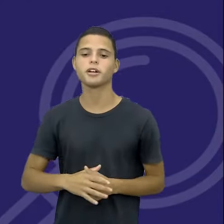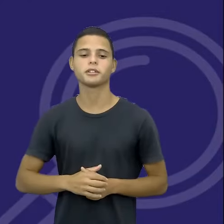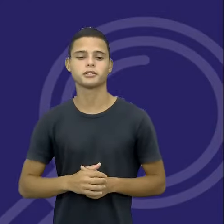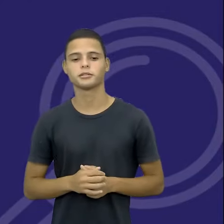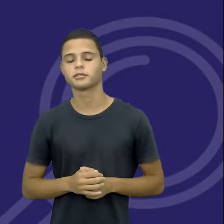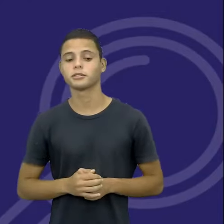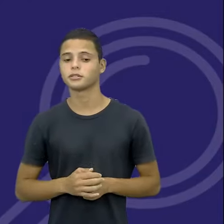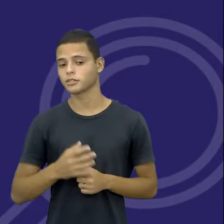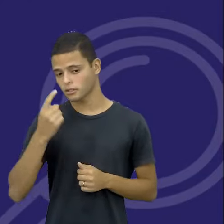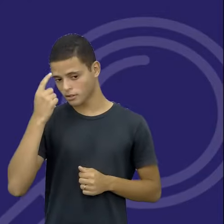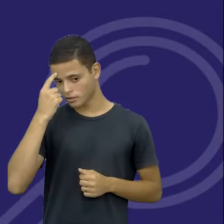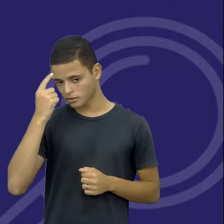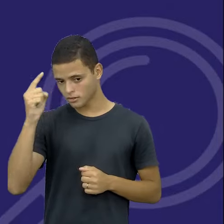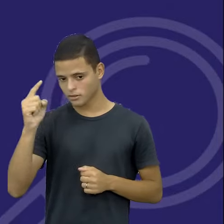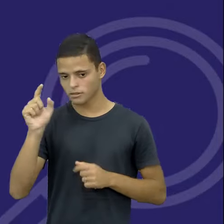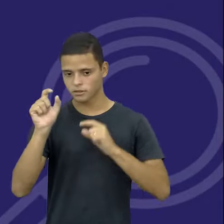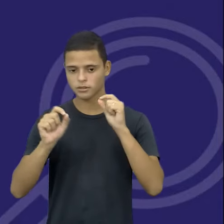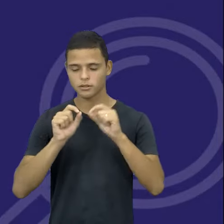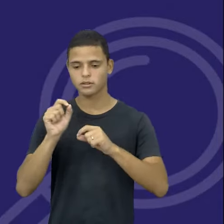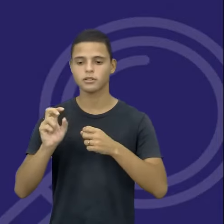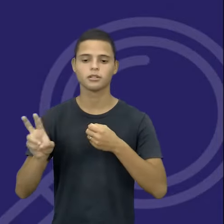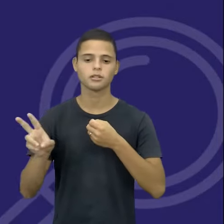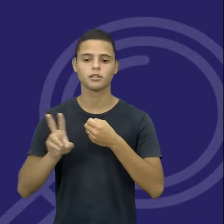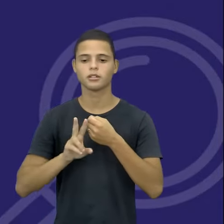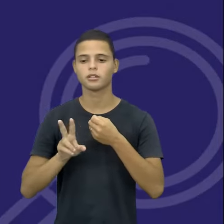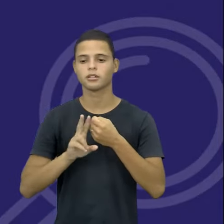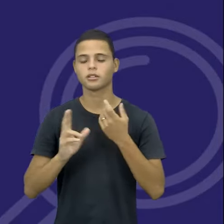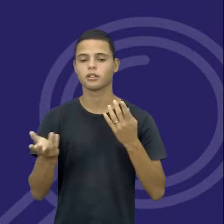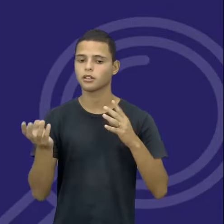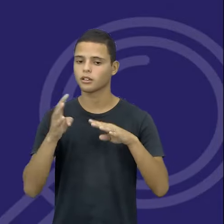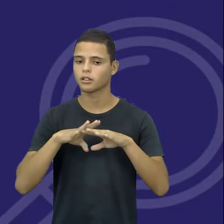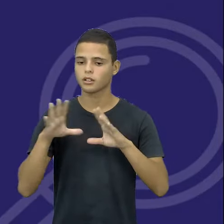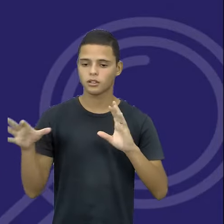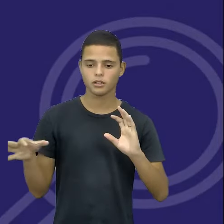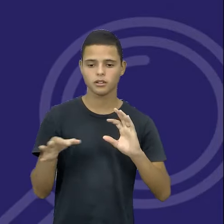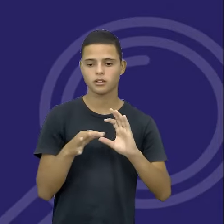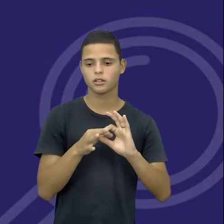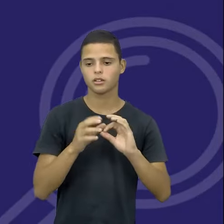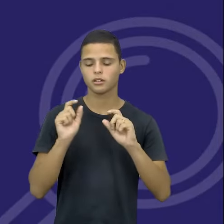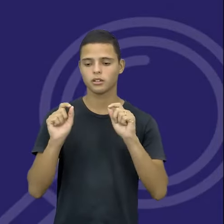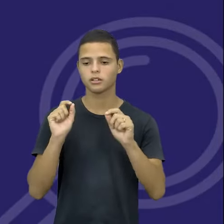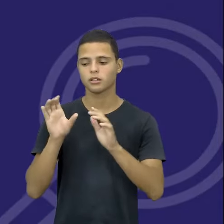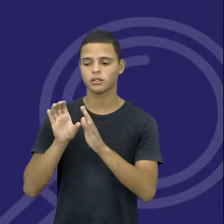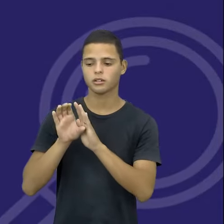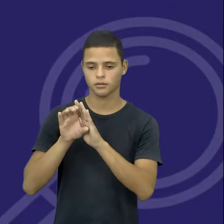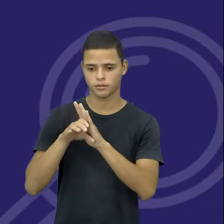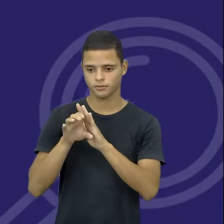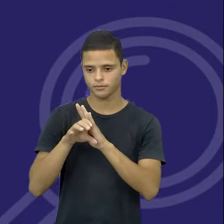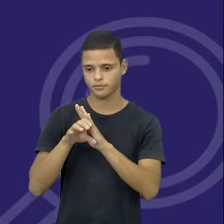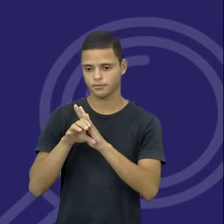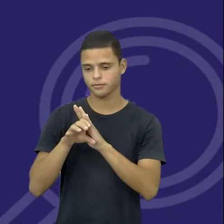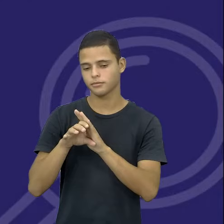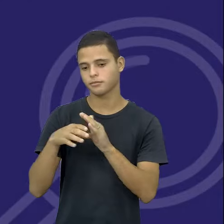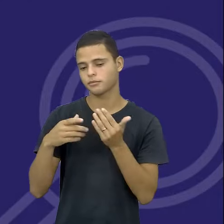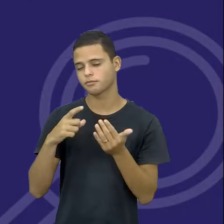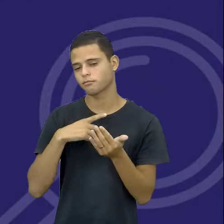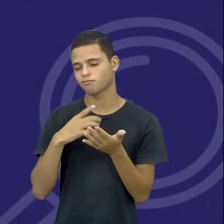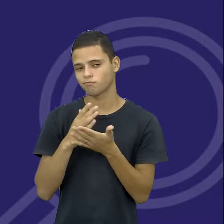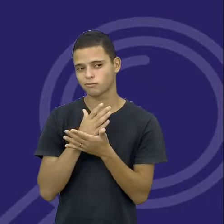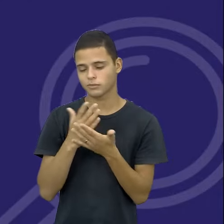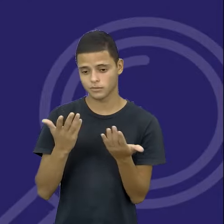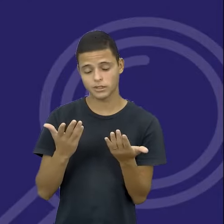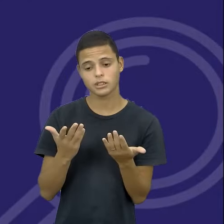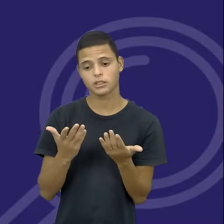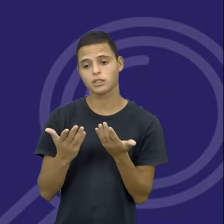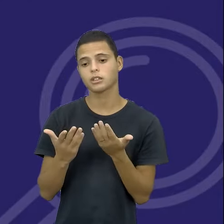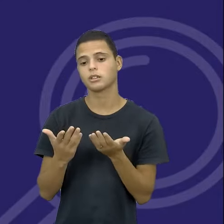Pensando o quê? Pensando que o vocabulário matemático, ele está muito ligado ao conceito. Então, tem coisas que os